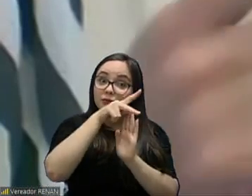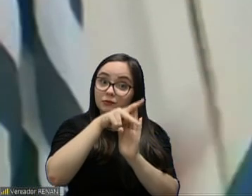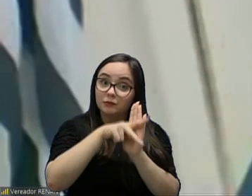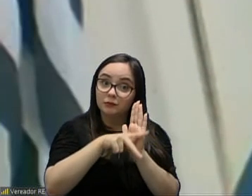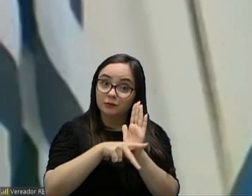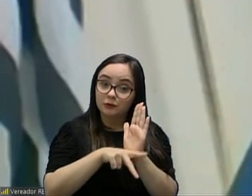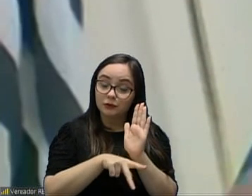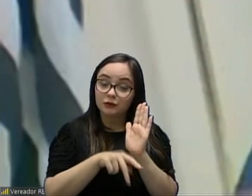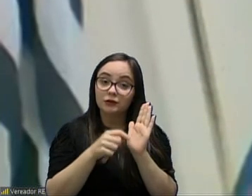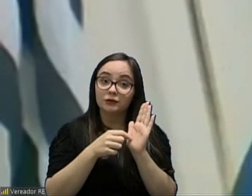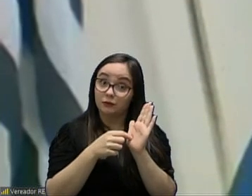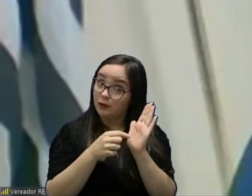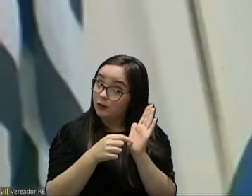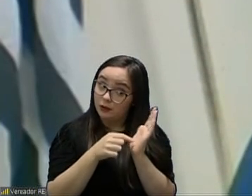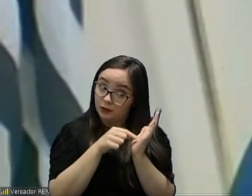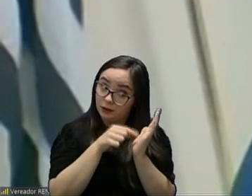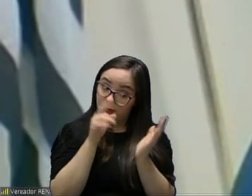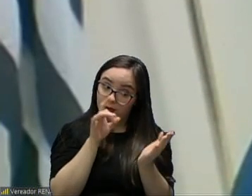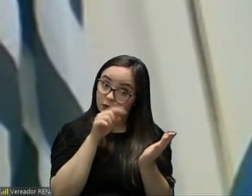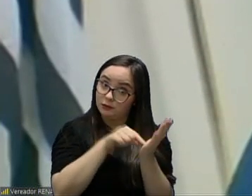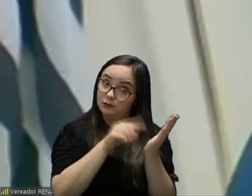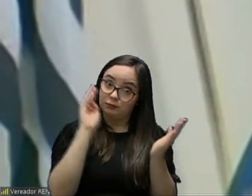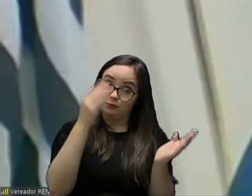seja pautado,